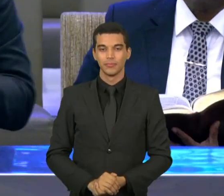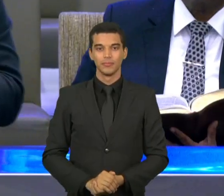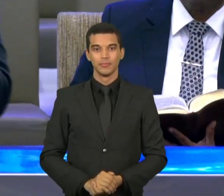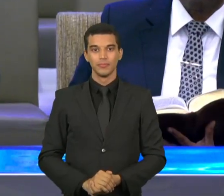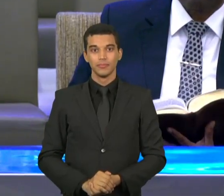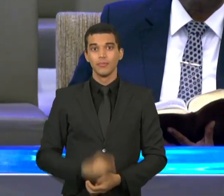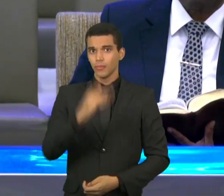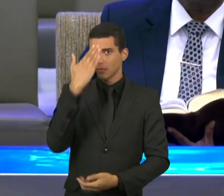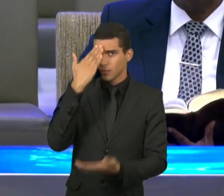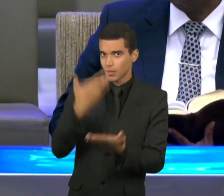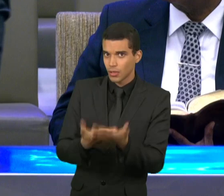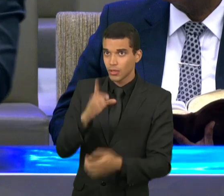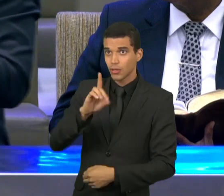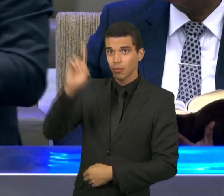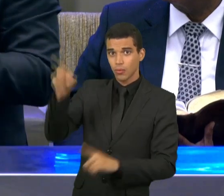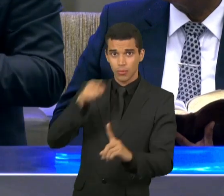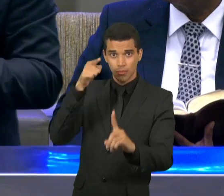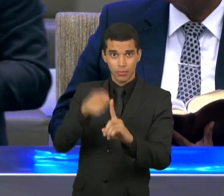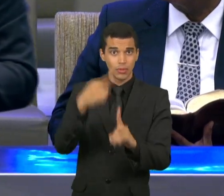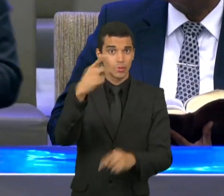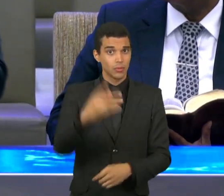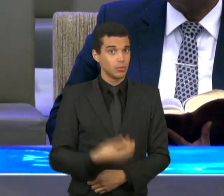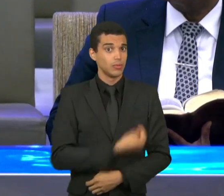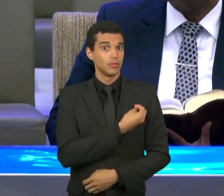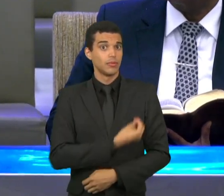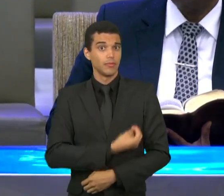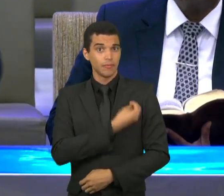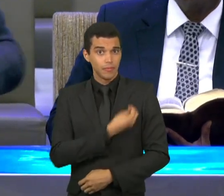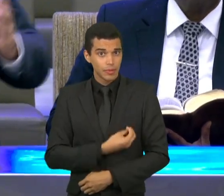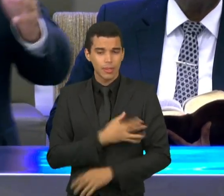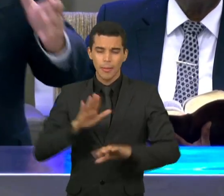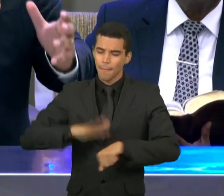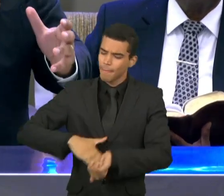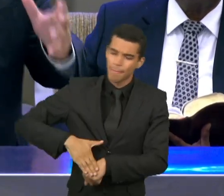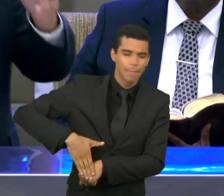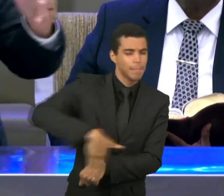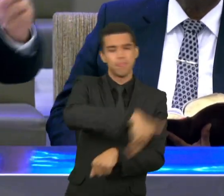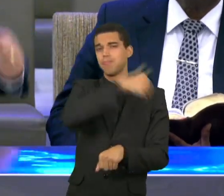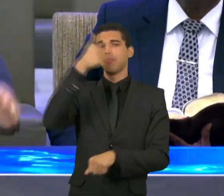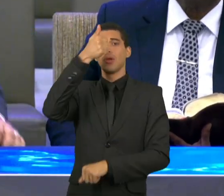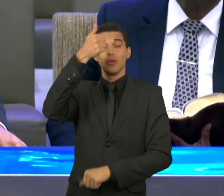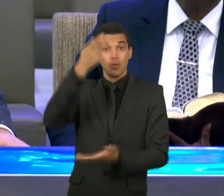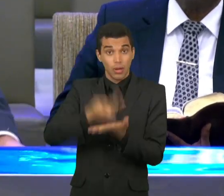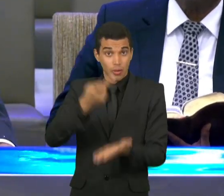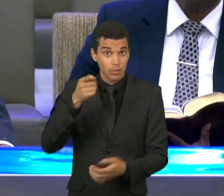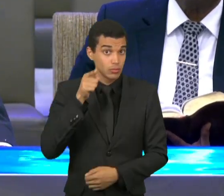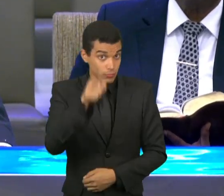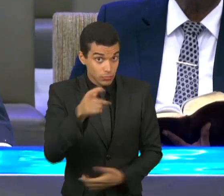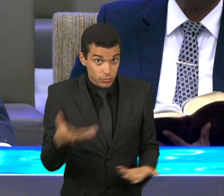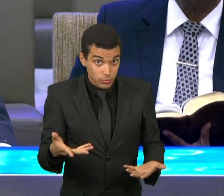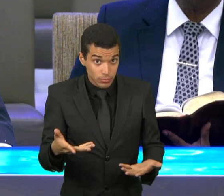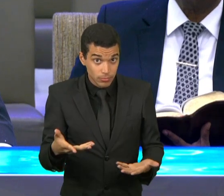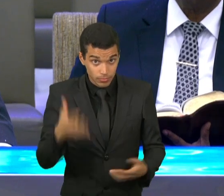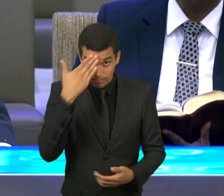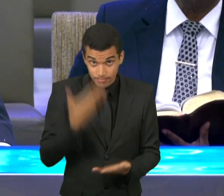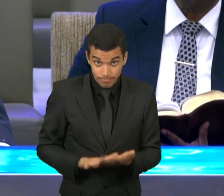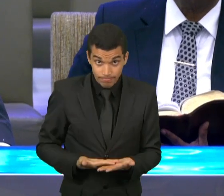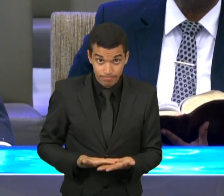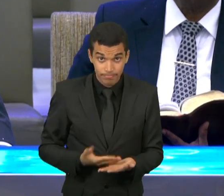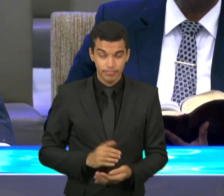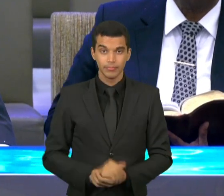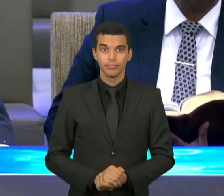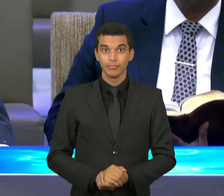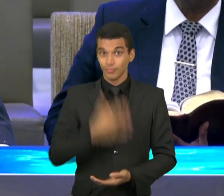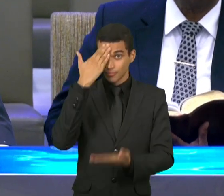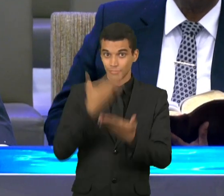Você crê que o propósito de Deus para a sua vida é a melhor coisa que pode lhe acontecer? Quem